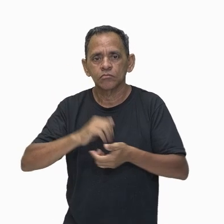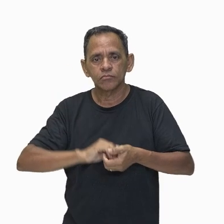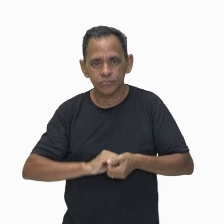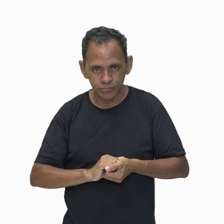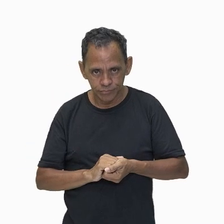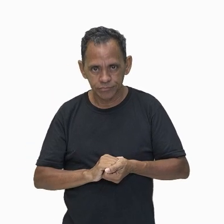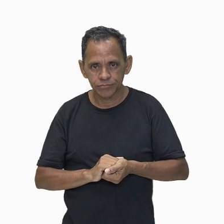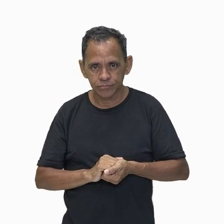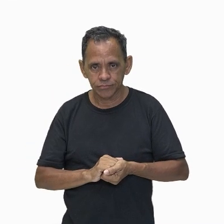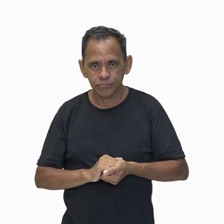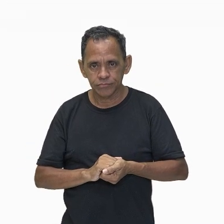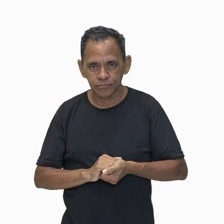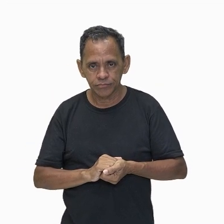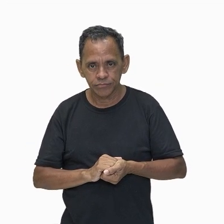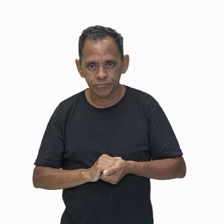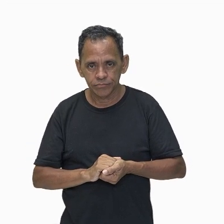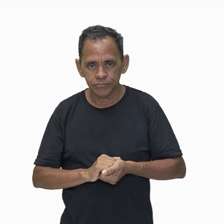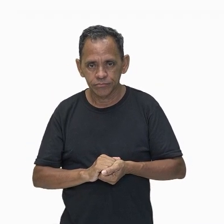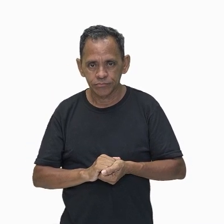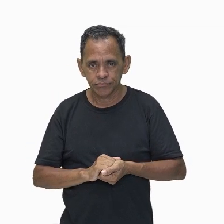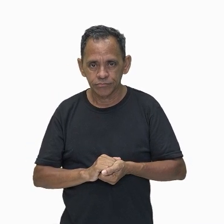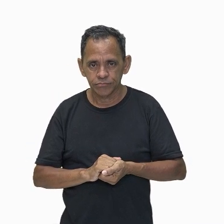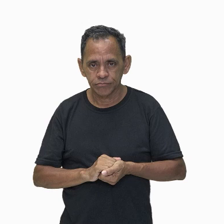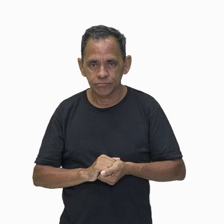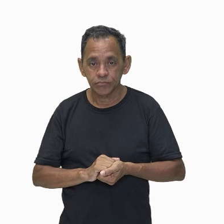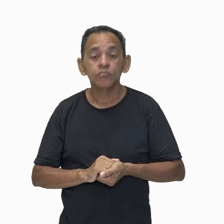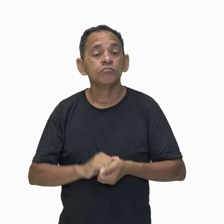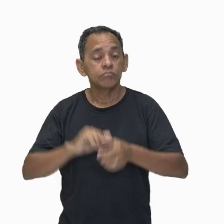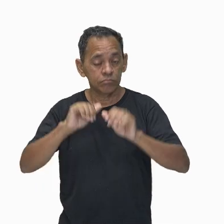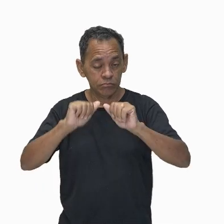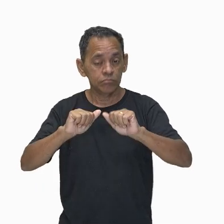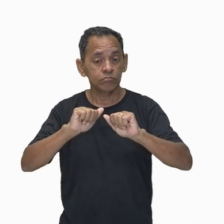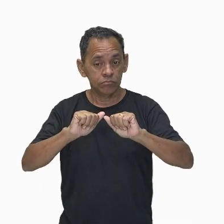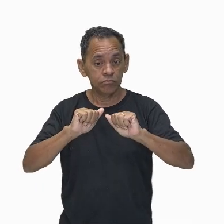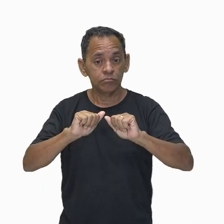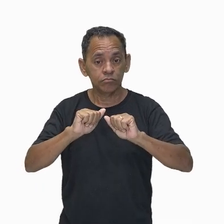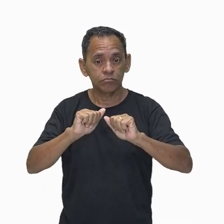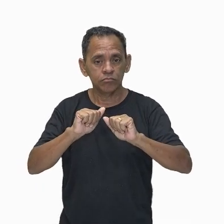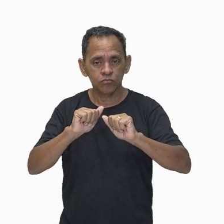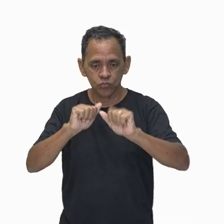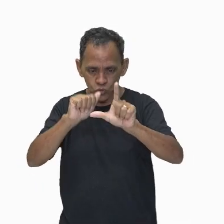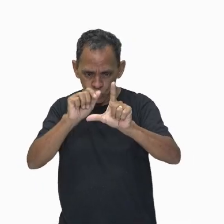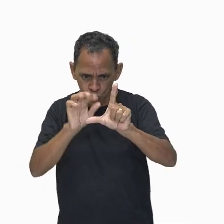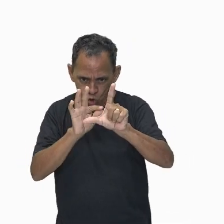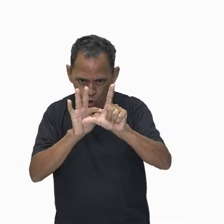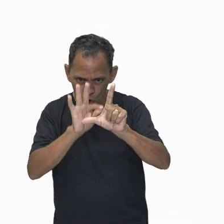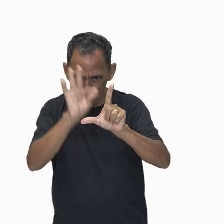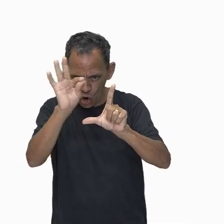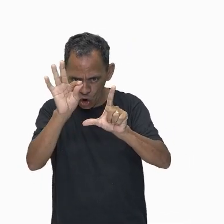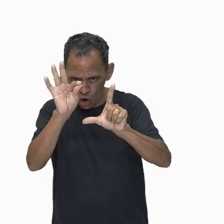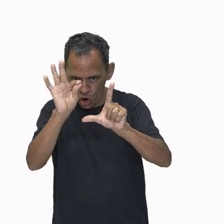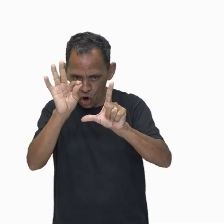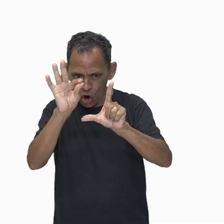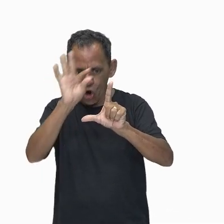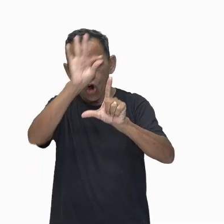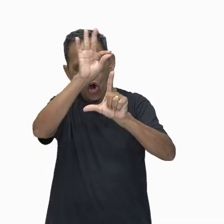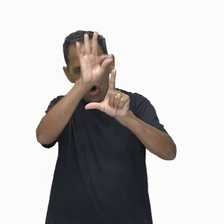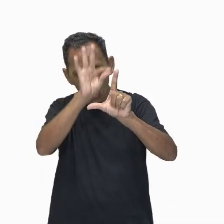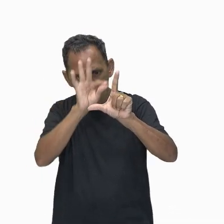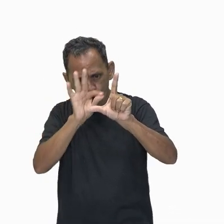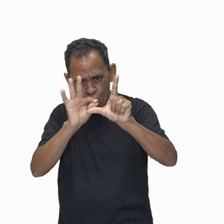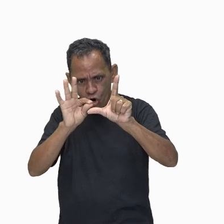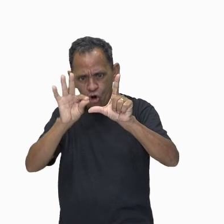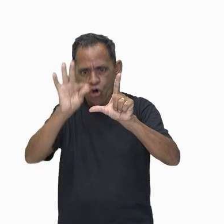essa classificação aí quanto à trajetória, ela pode ser reta ou pode ser curva, tá? Sendo curva, ela ainda pode